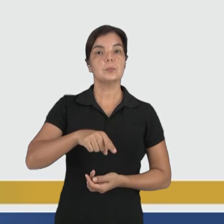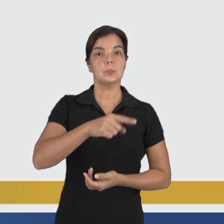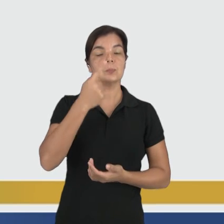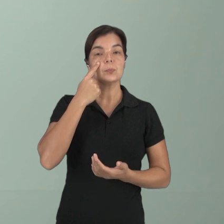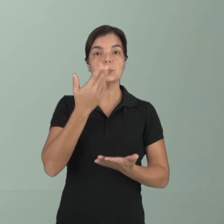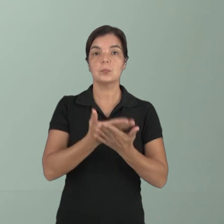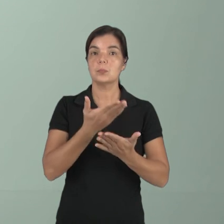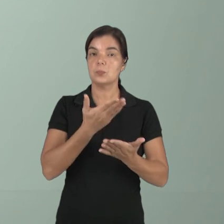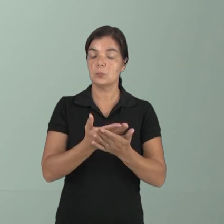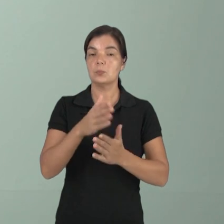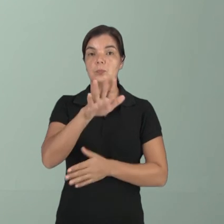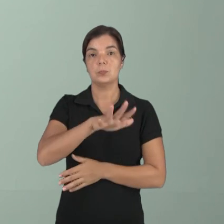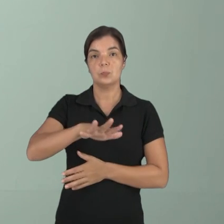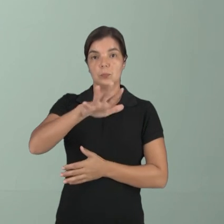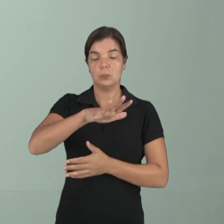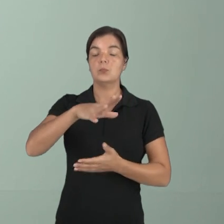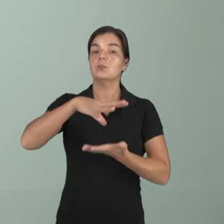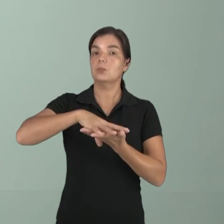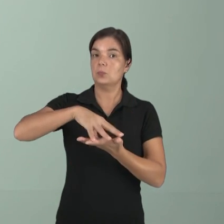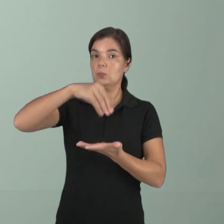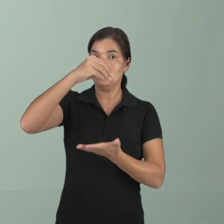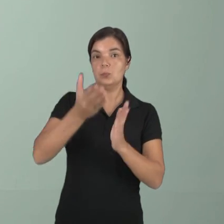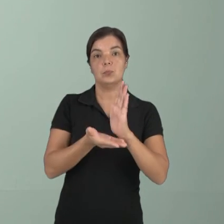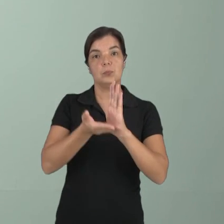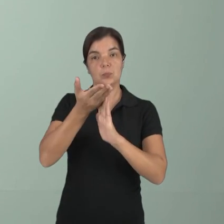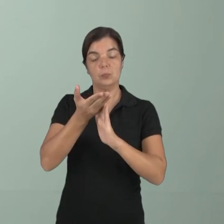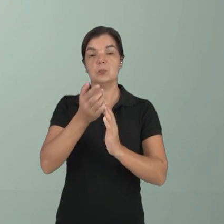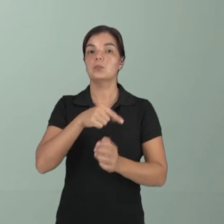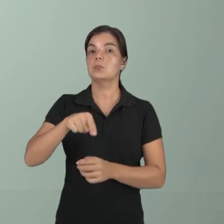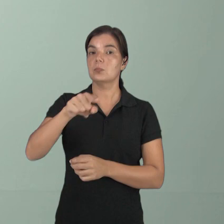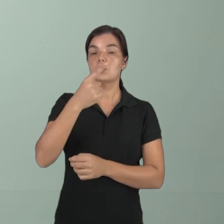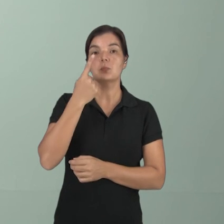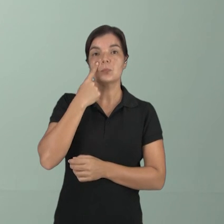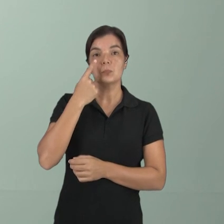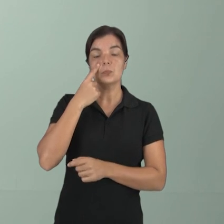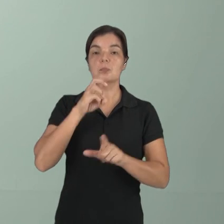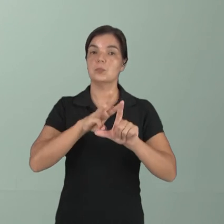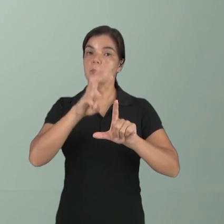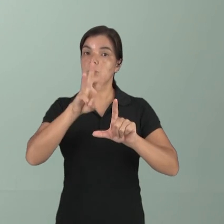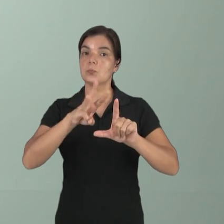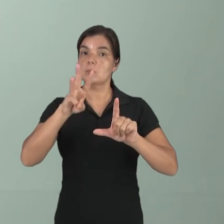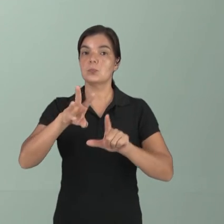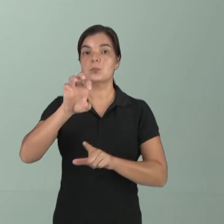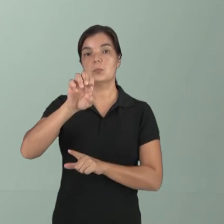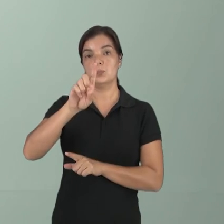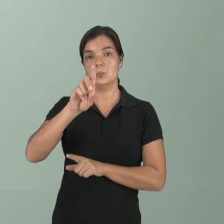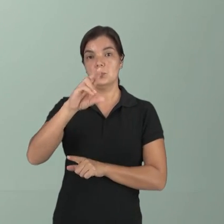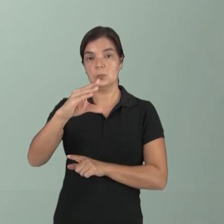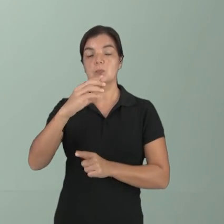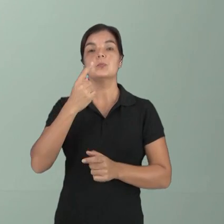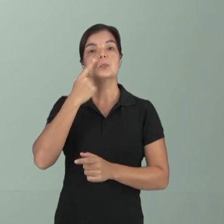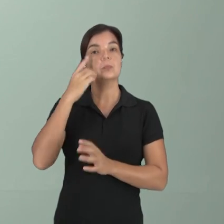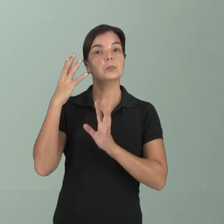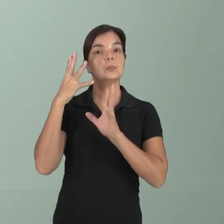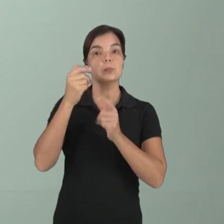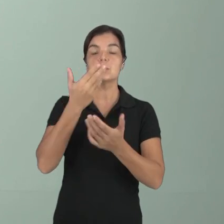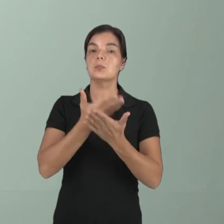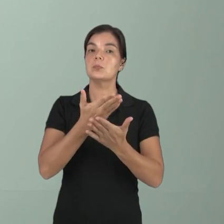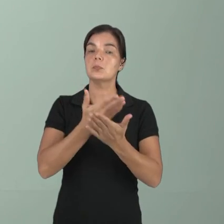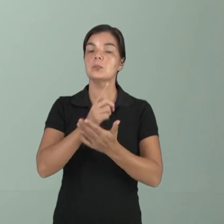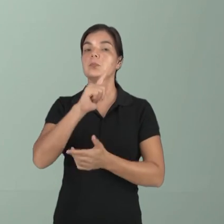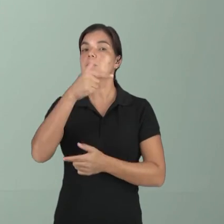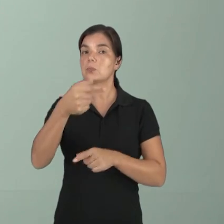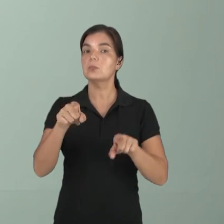nós trabalhamos a área e volume do cone. Peço a vocês que recorram à plataforma Eduque, reveja essa aula e outras